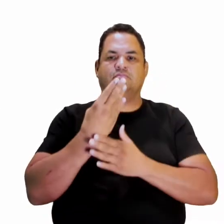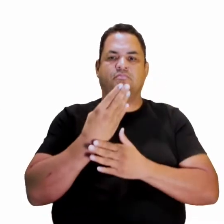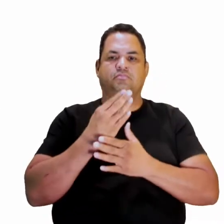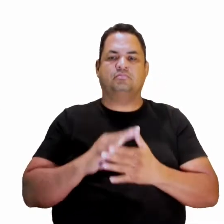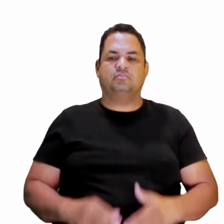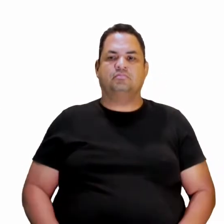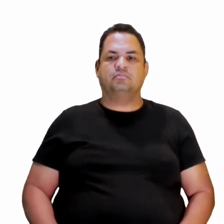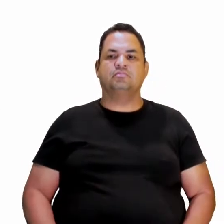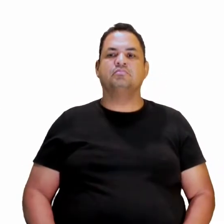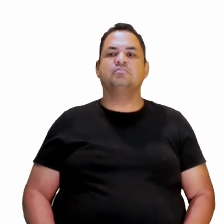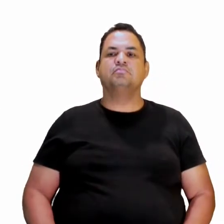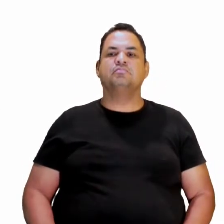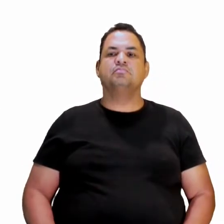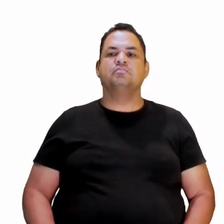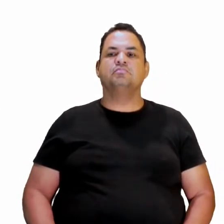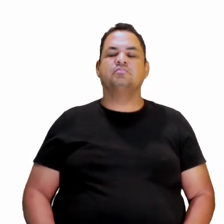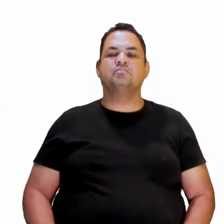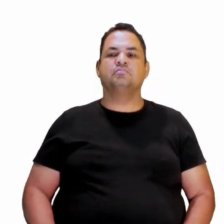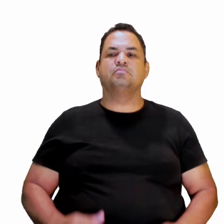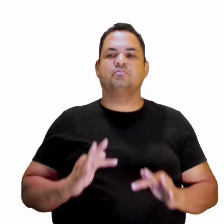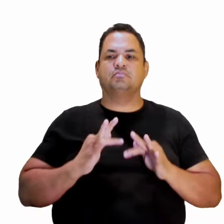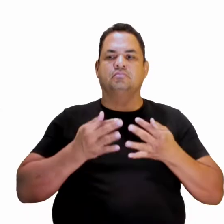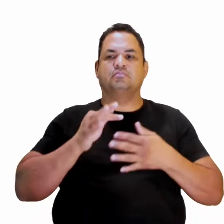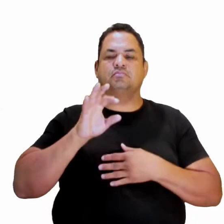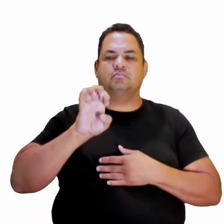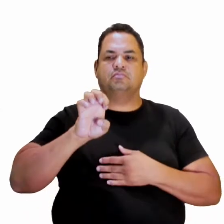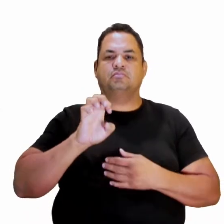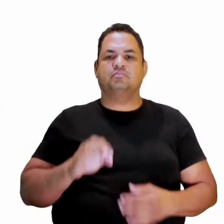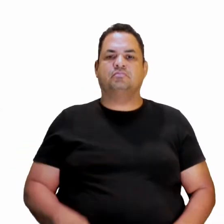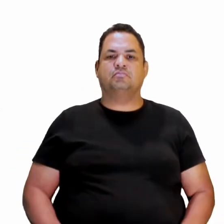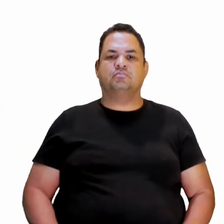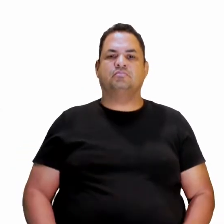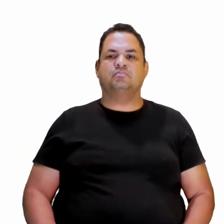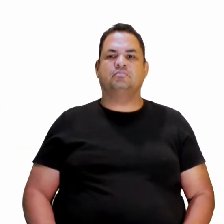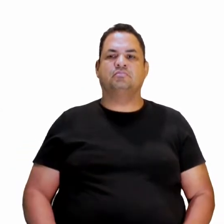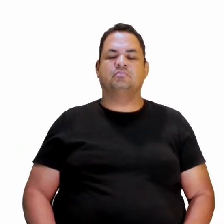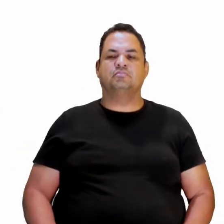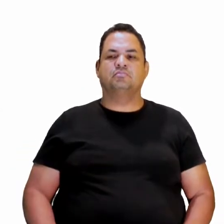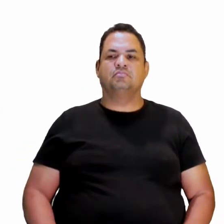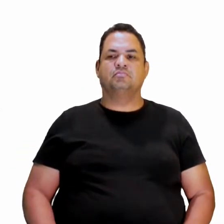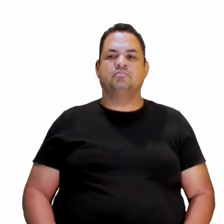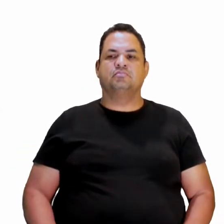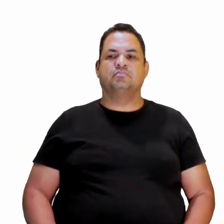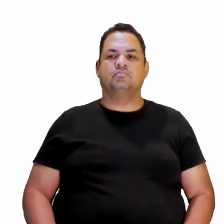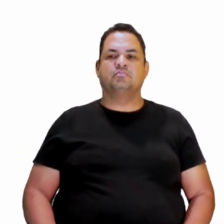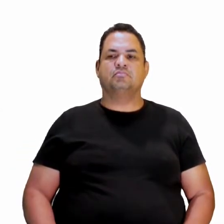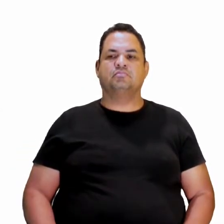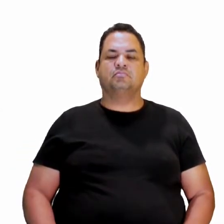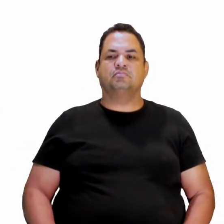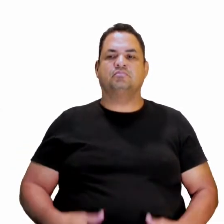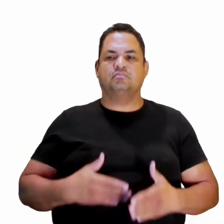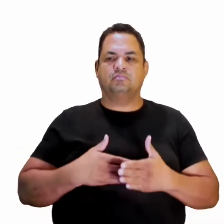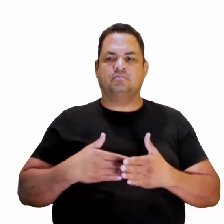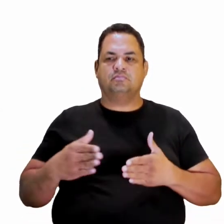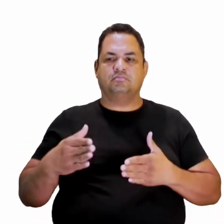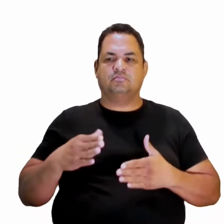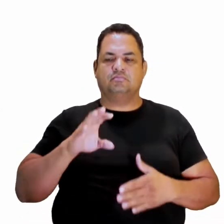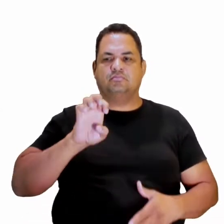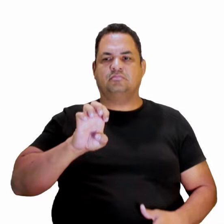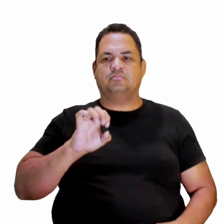damage. Ele termina com E. E aí o Ezinho foi embora, olha só. Foi embora para poder colocar o